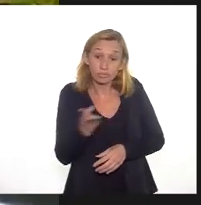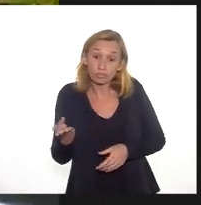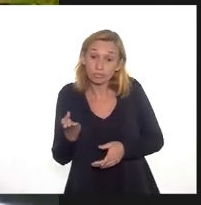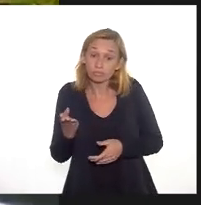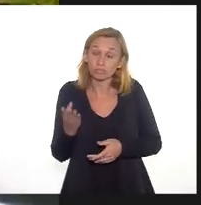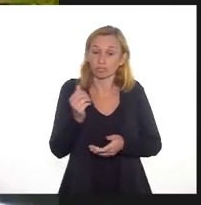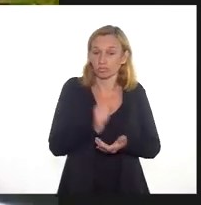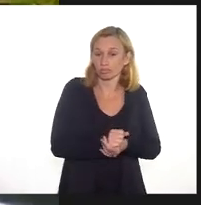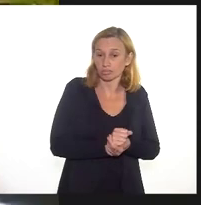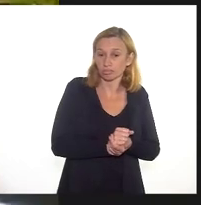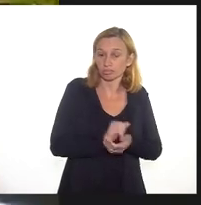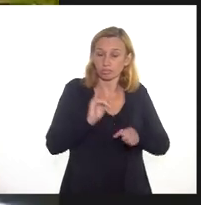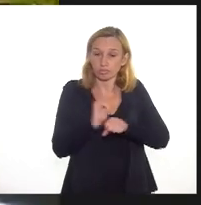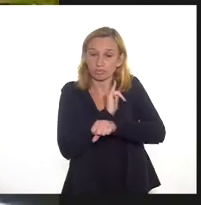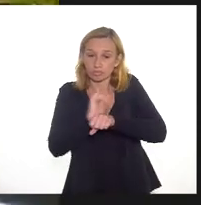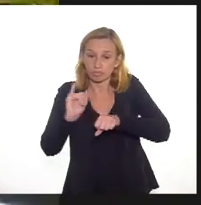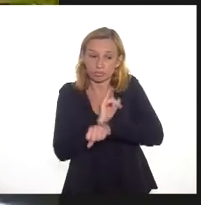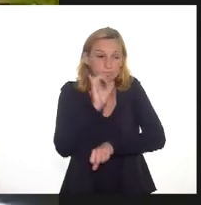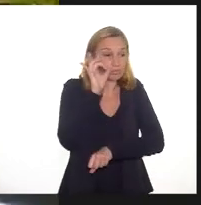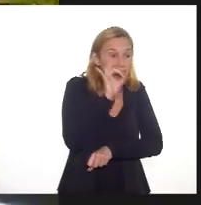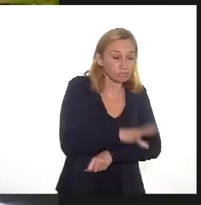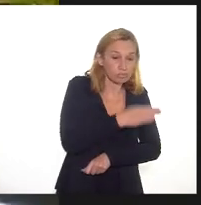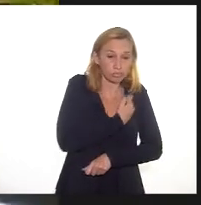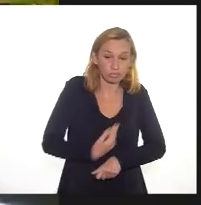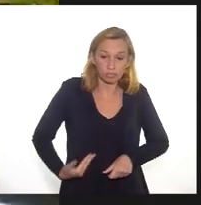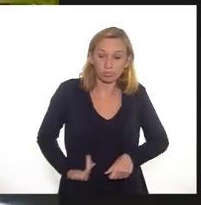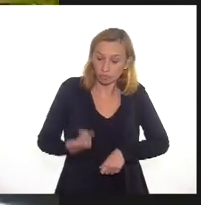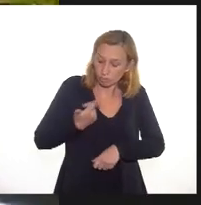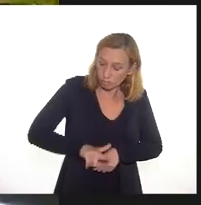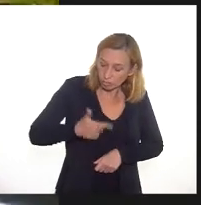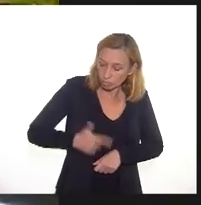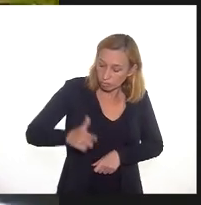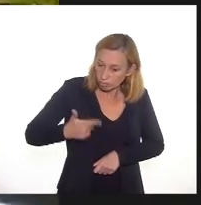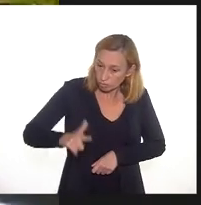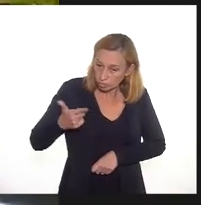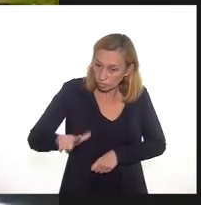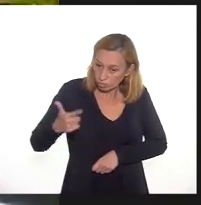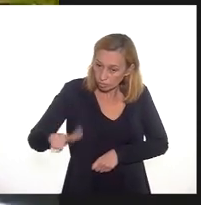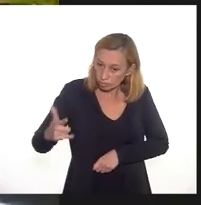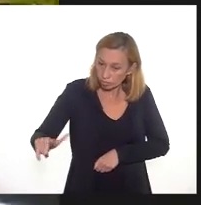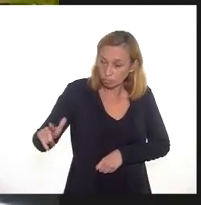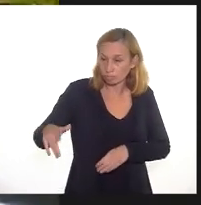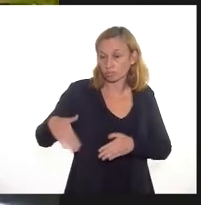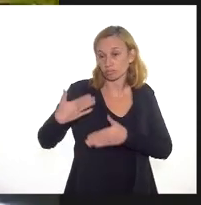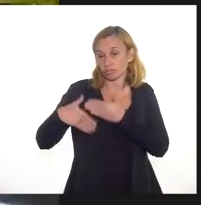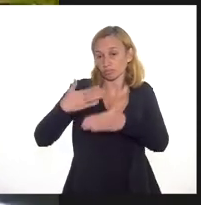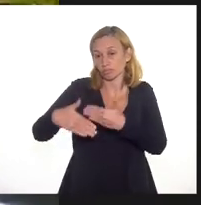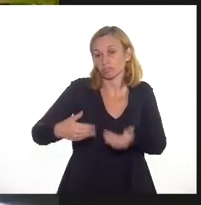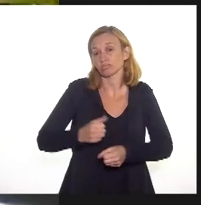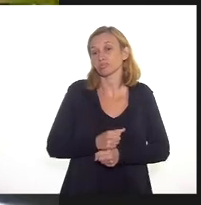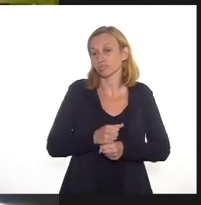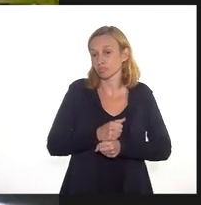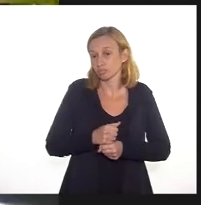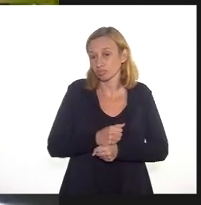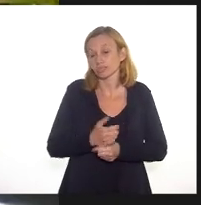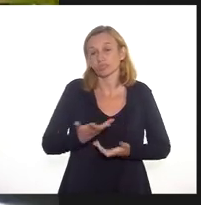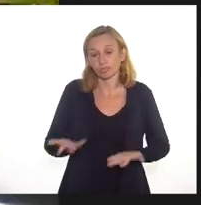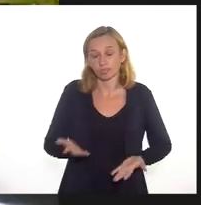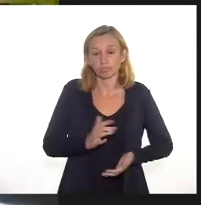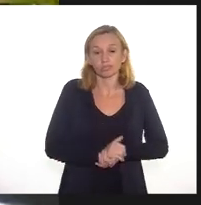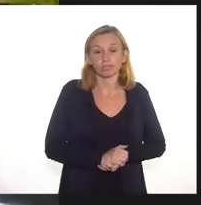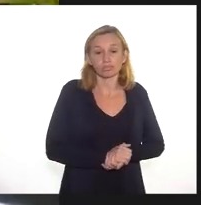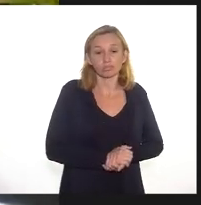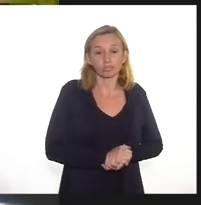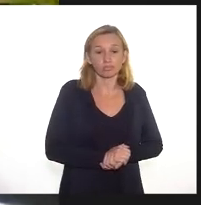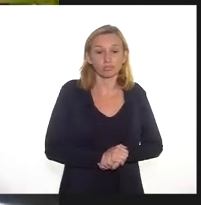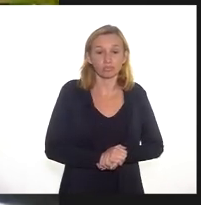táticas dos últimos governadores elas se repetem no ex-atual governo, né? Afinal